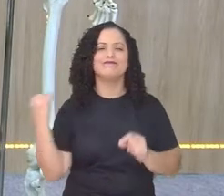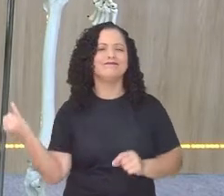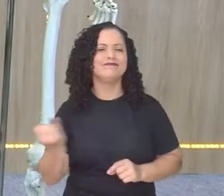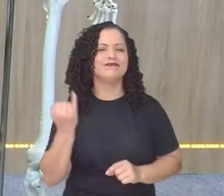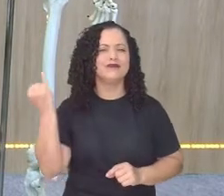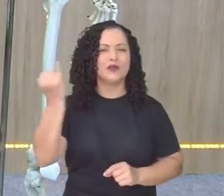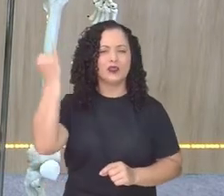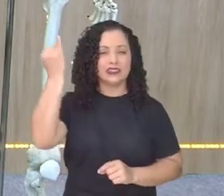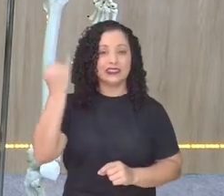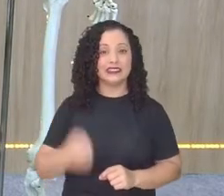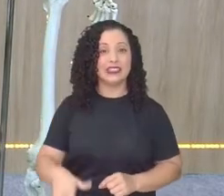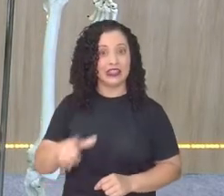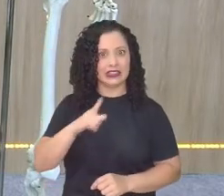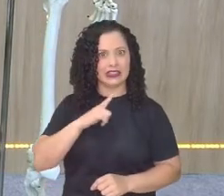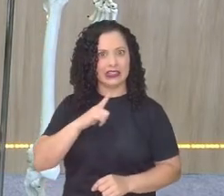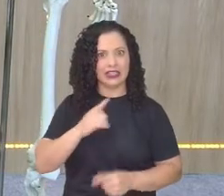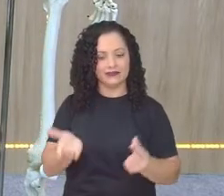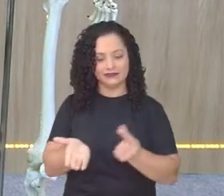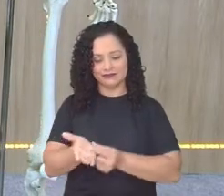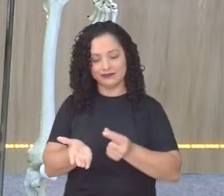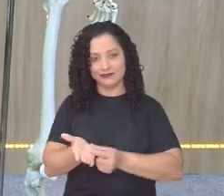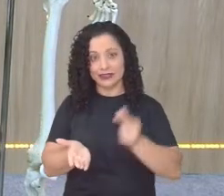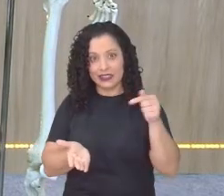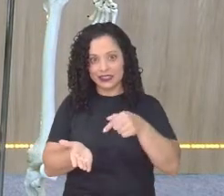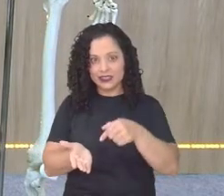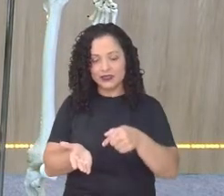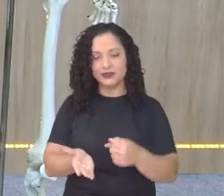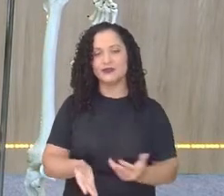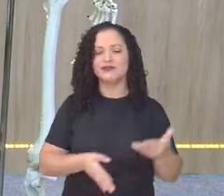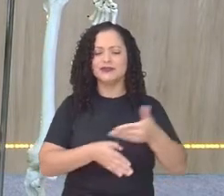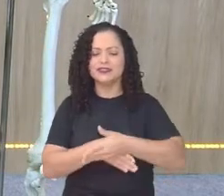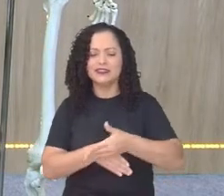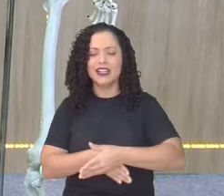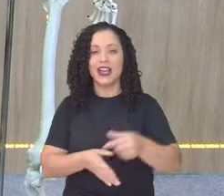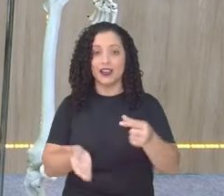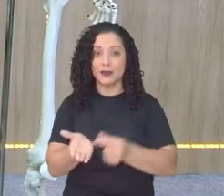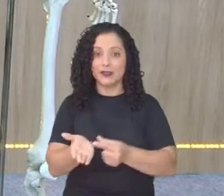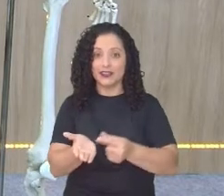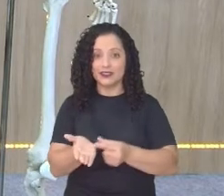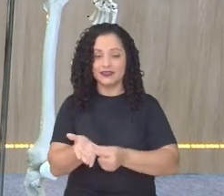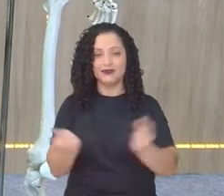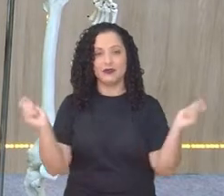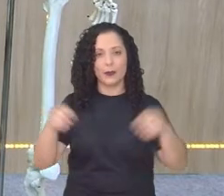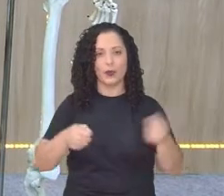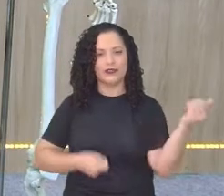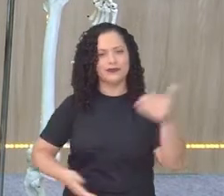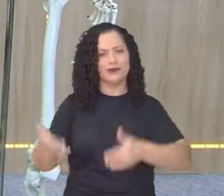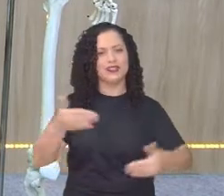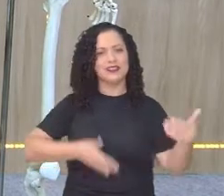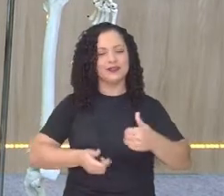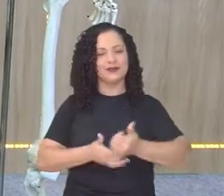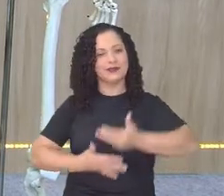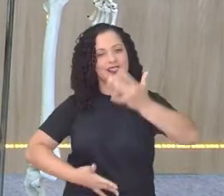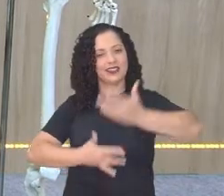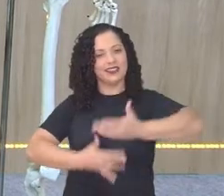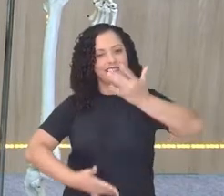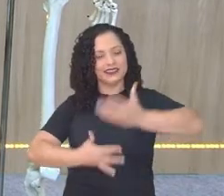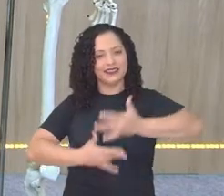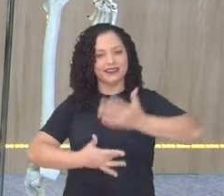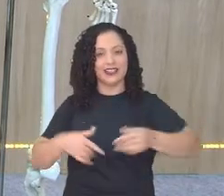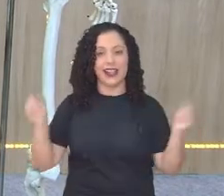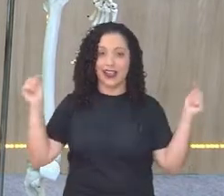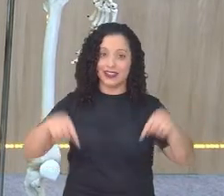é ver essa aula pelo aplicativo. É através do aplicativo que vocês vão poder conversar conosco neste momento ao